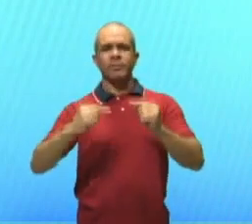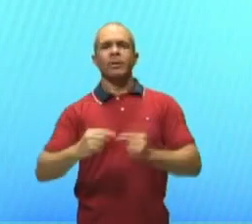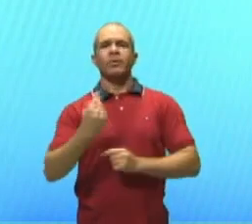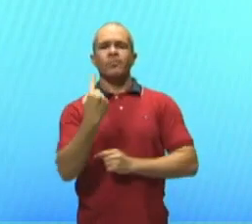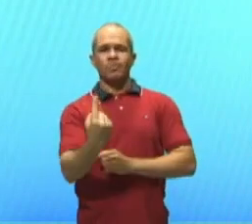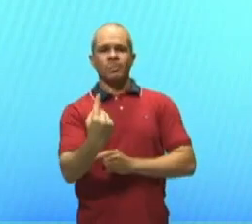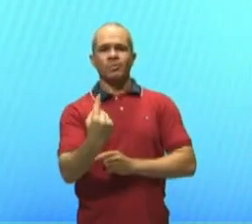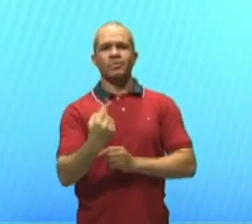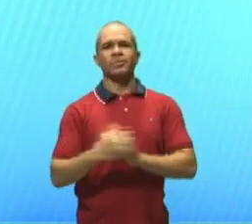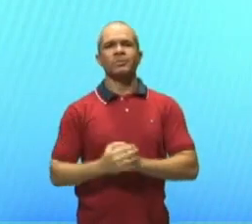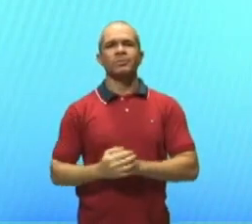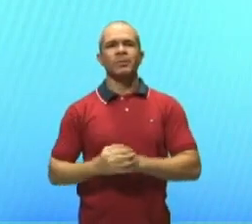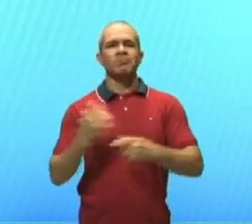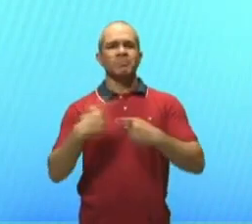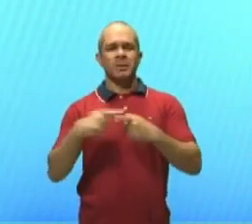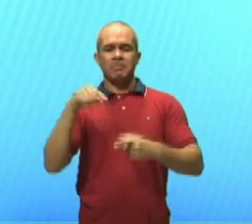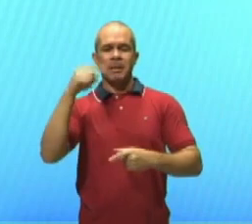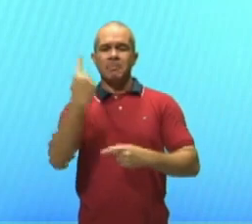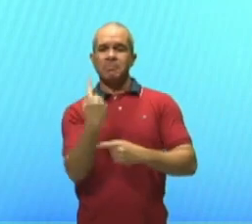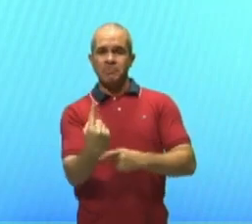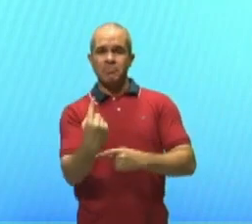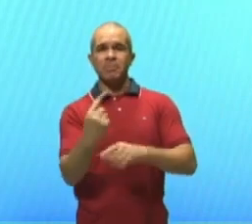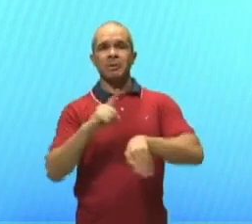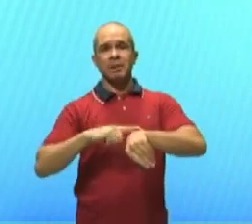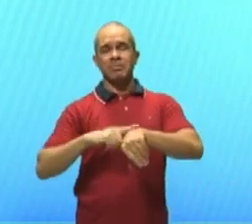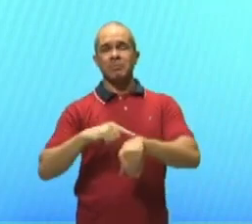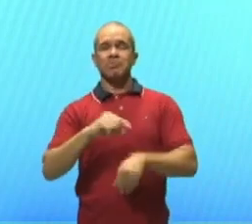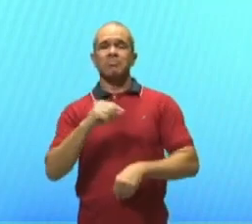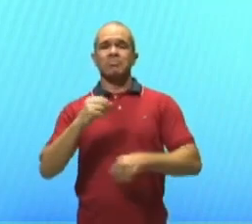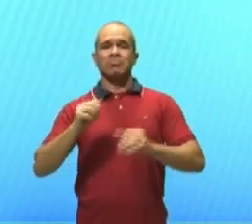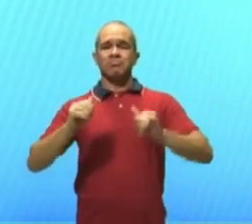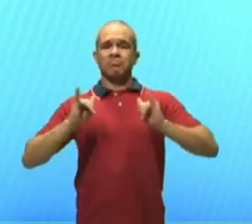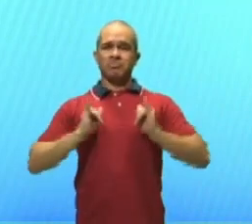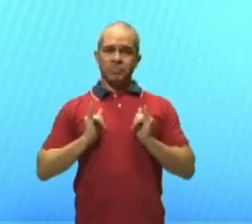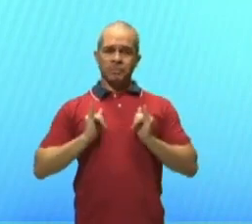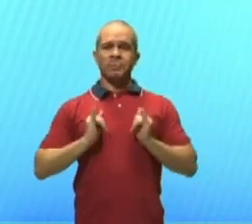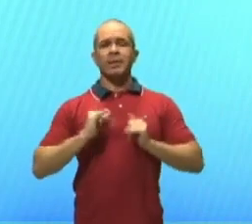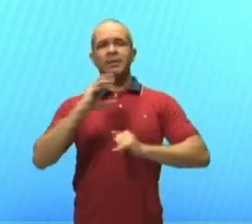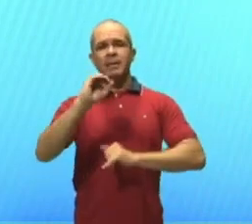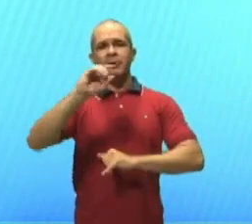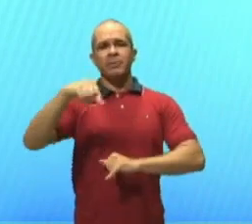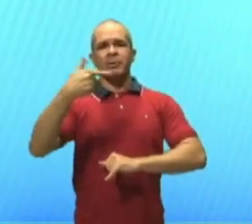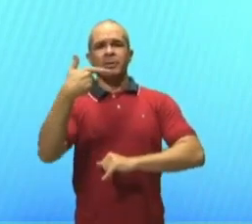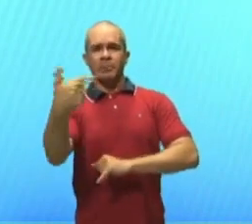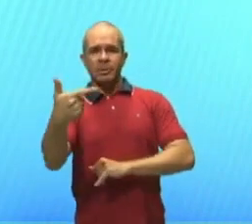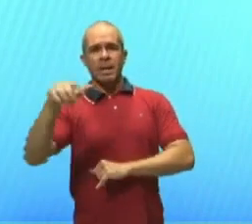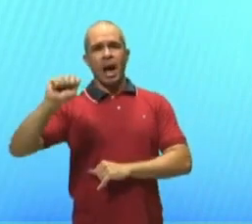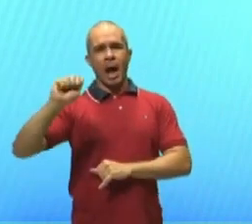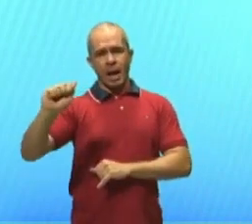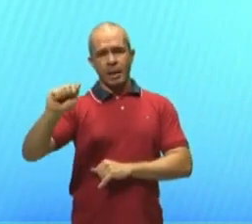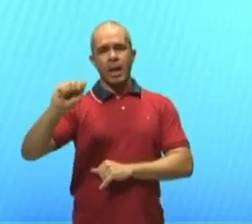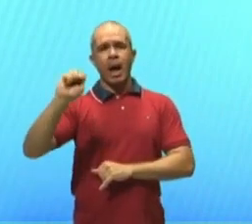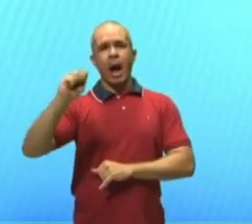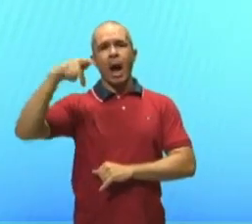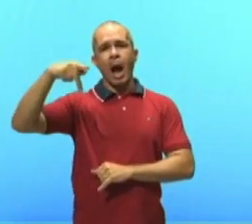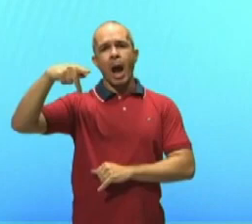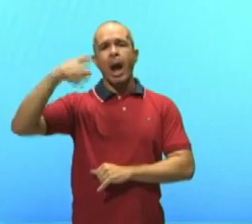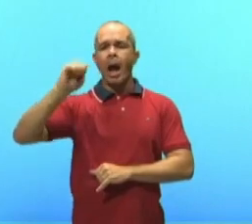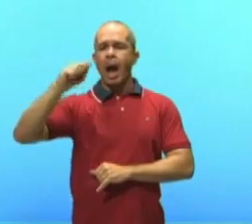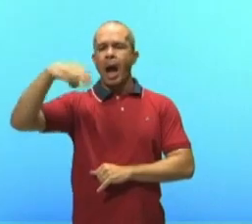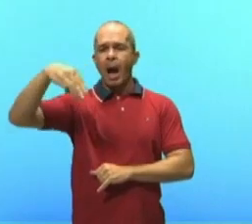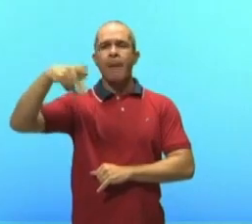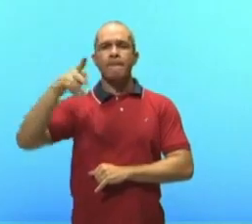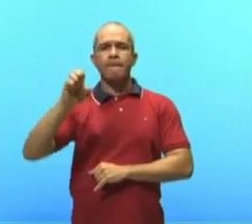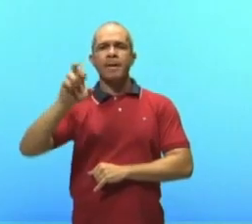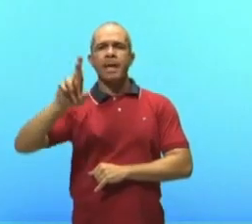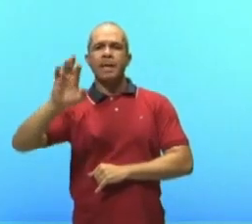1 embaixo. Esse 1 embaixo é neutro, então a minha corrente elétrica vai ser o quê? 0,2 amperes. Isso é a letra B,